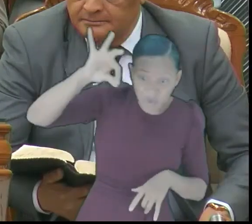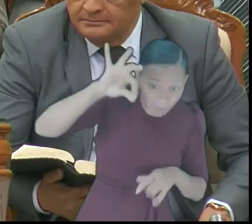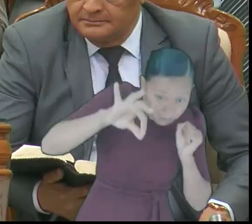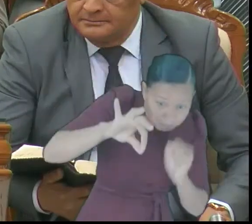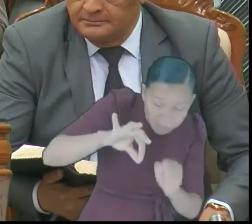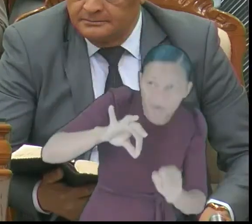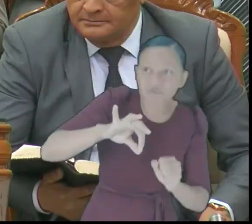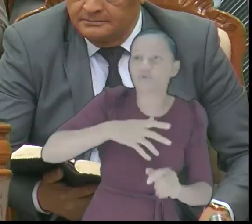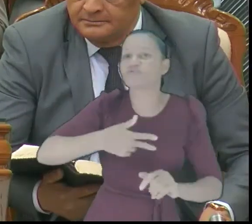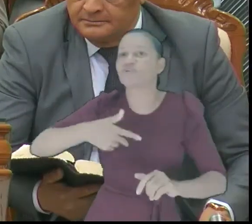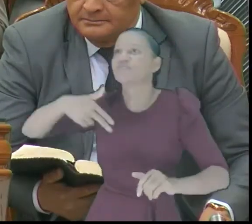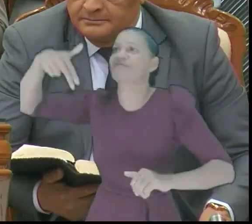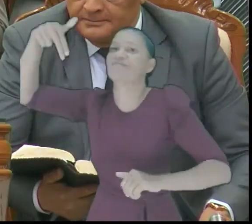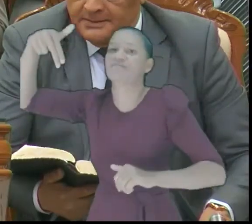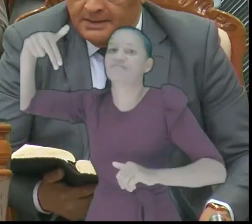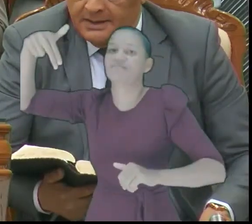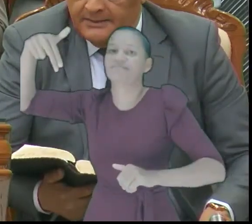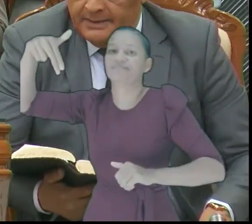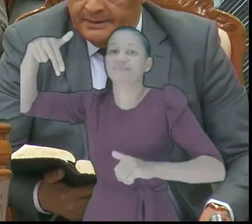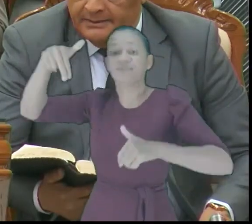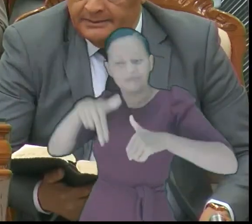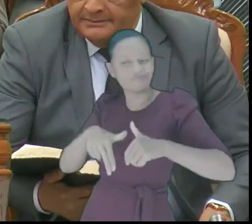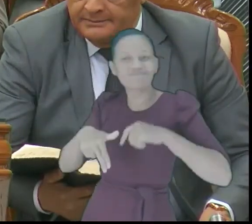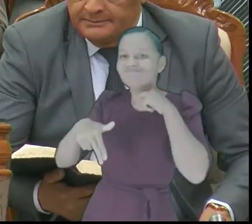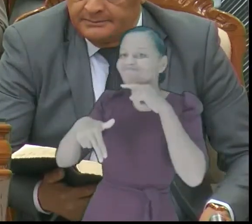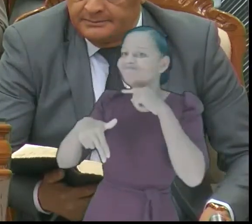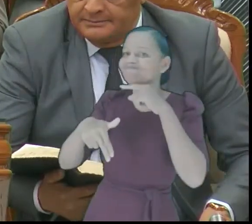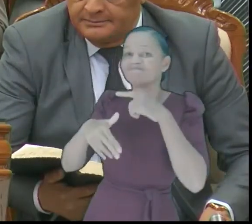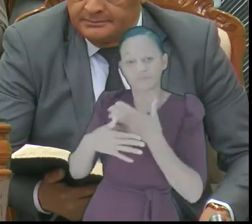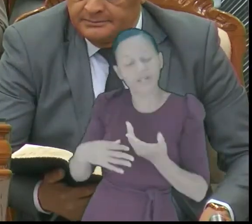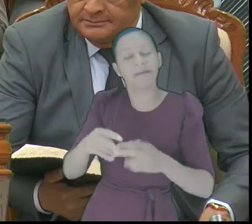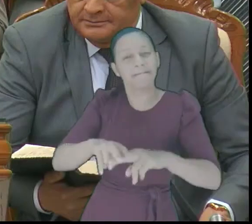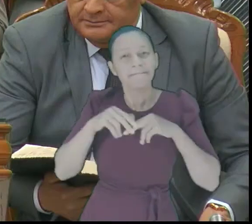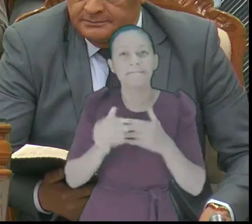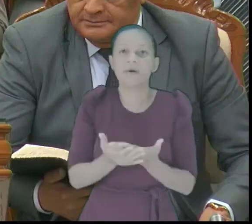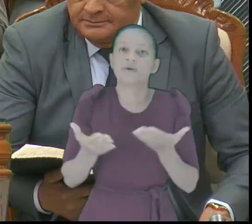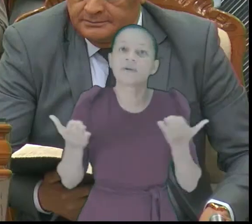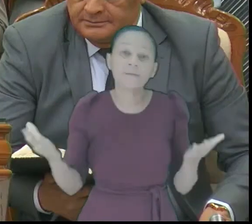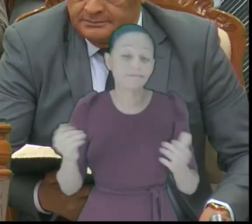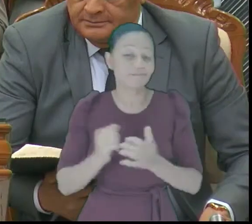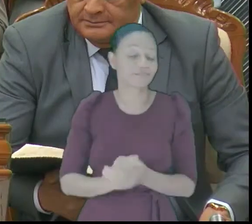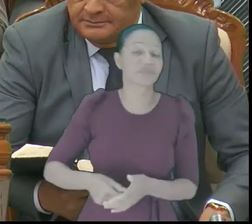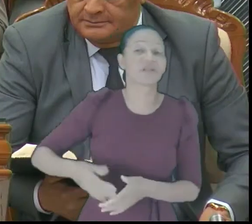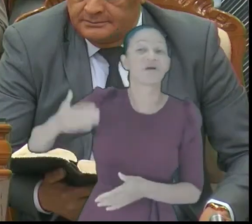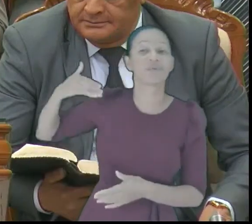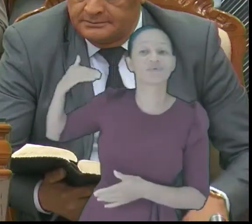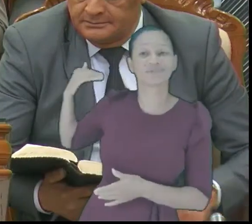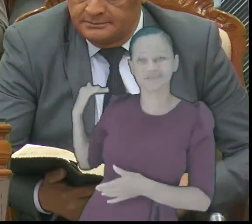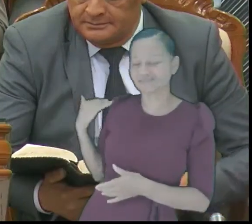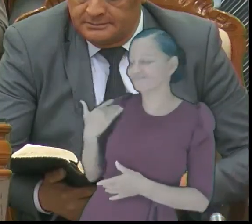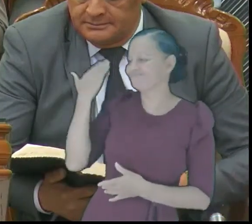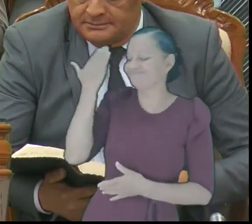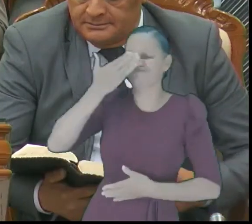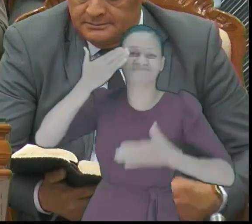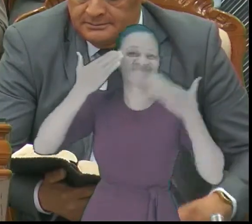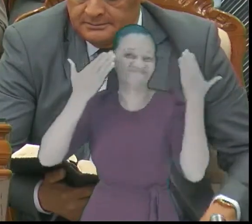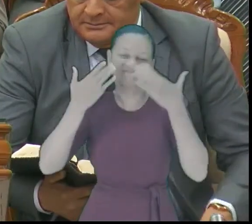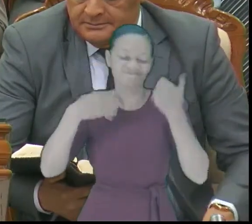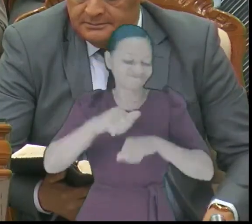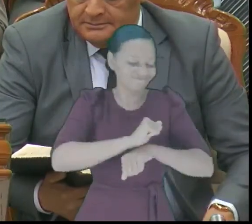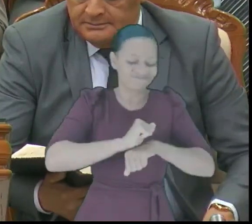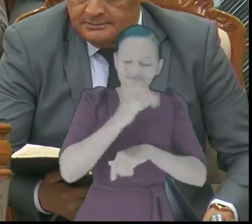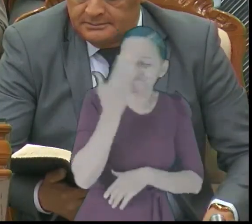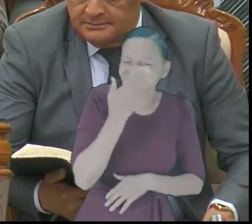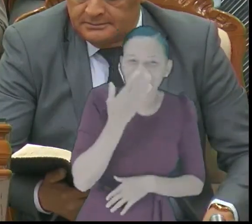céu. Então ele viria para a terra. Por isso que os antigos não viram. Abraão não